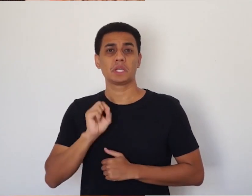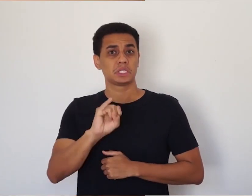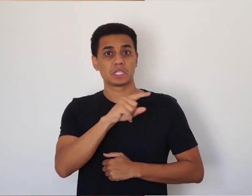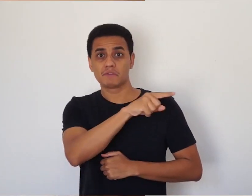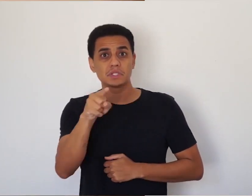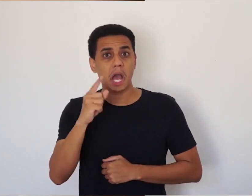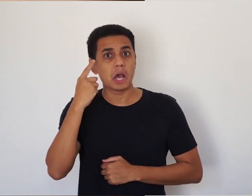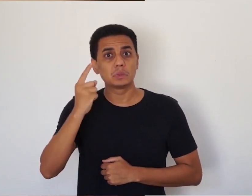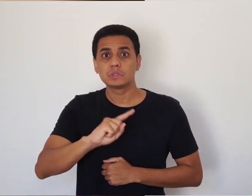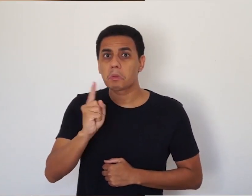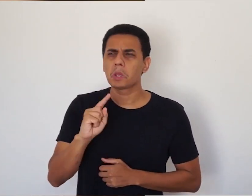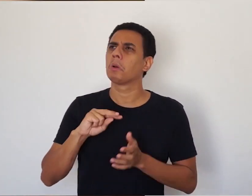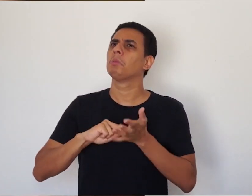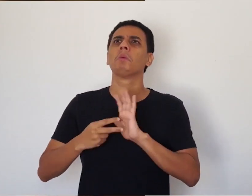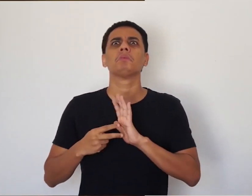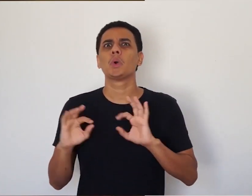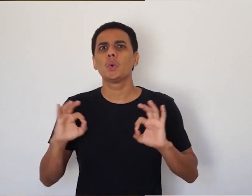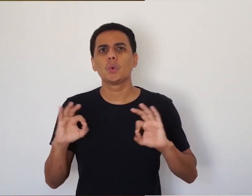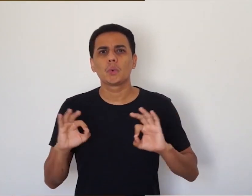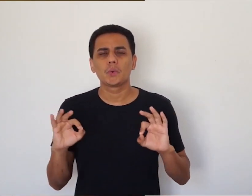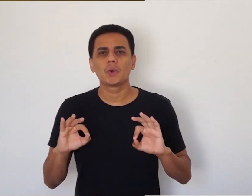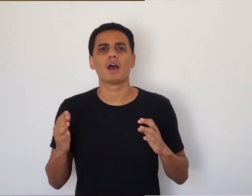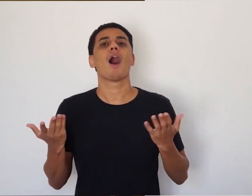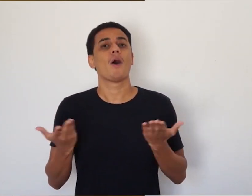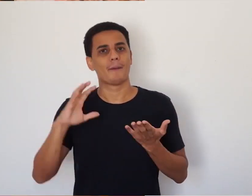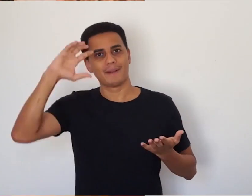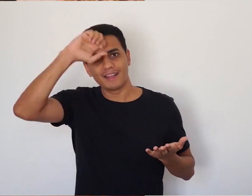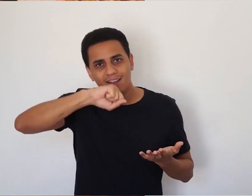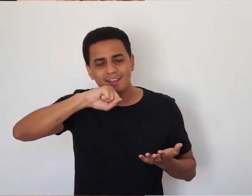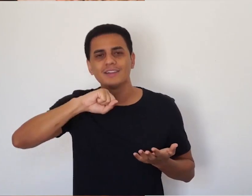significa. Você que ainda não sabia desse significado,